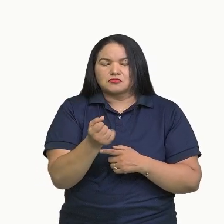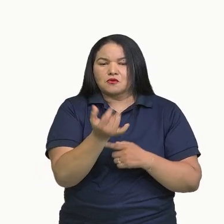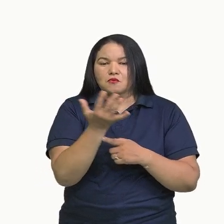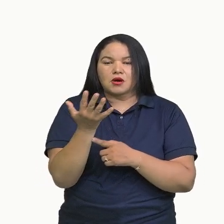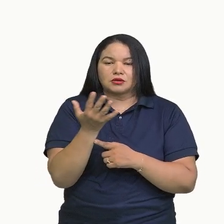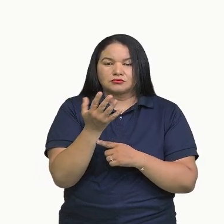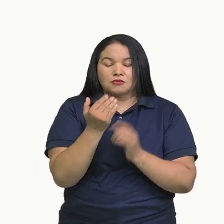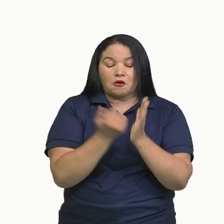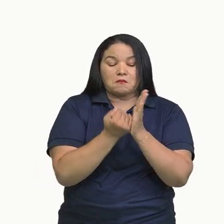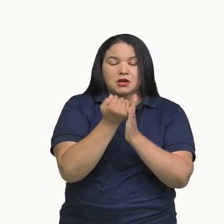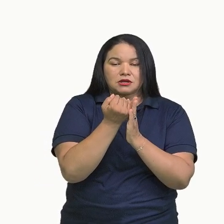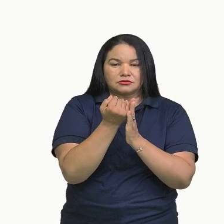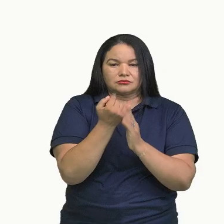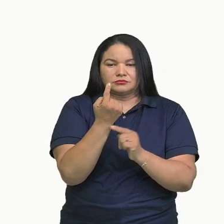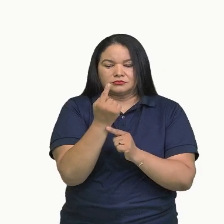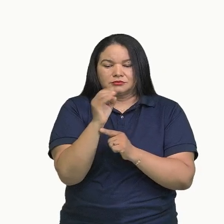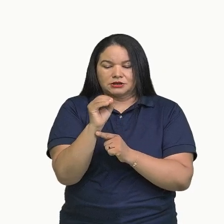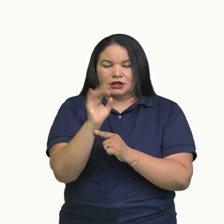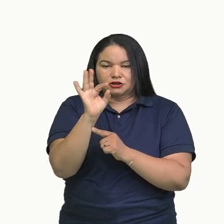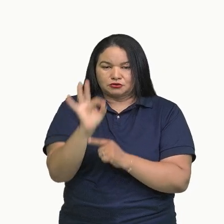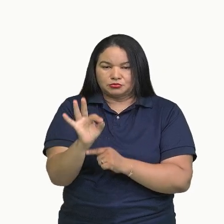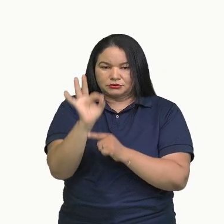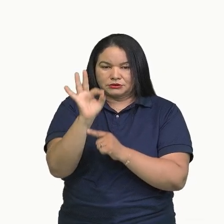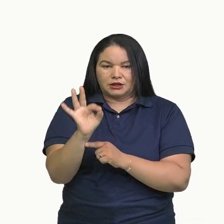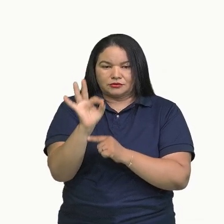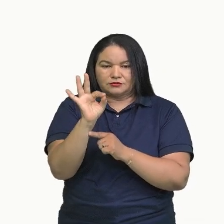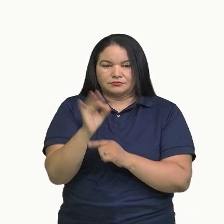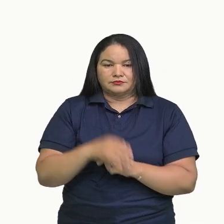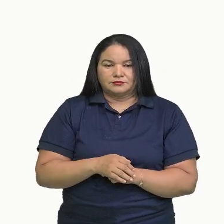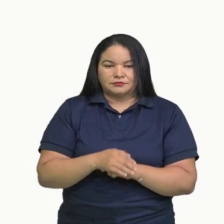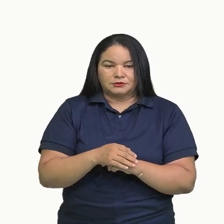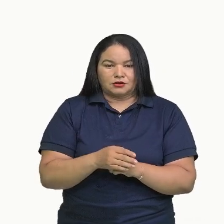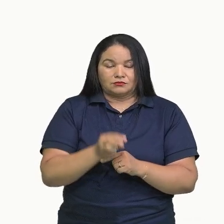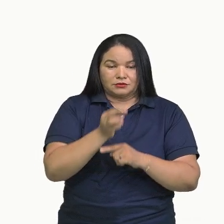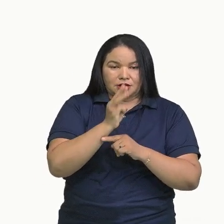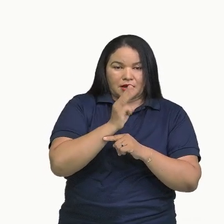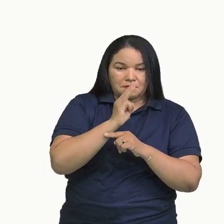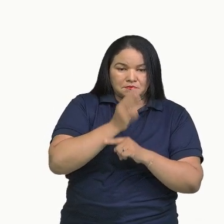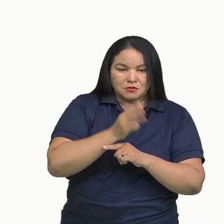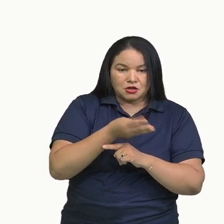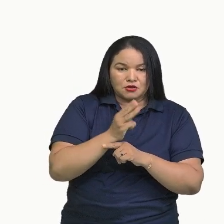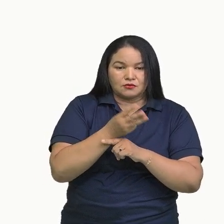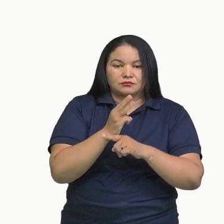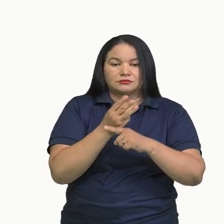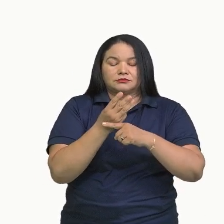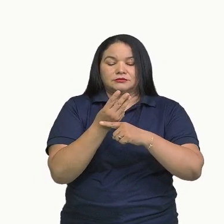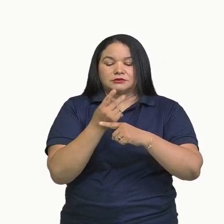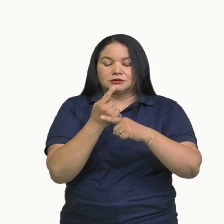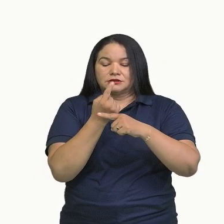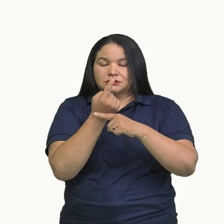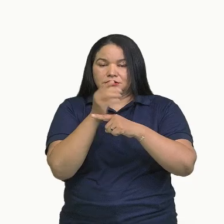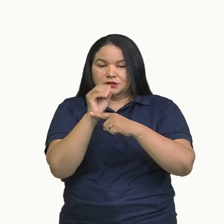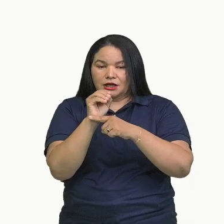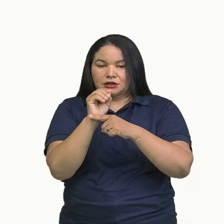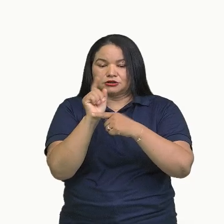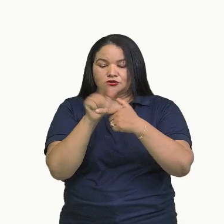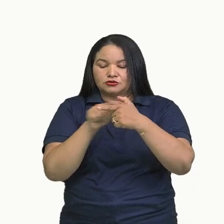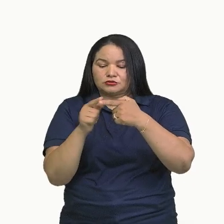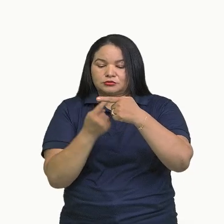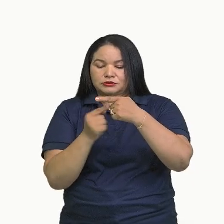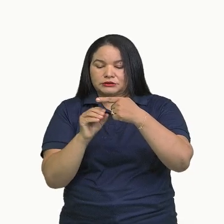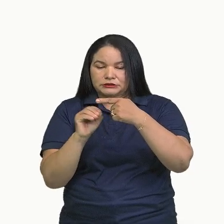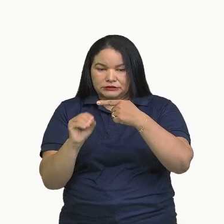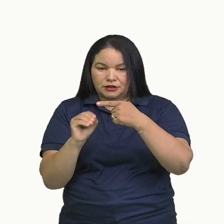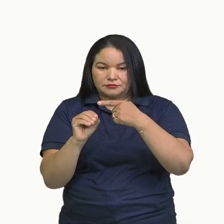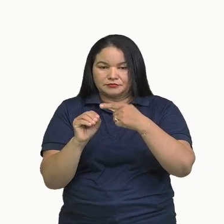de 10%. Então, olha só aqui, 10 sobre 100. Quando você faz essa